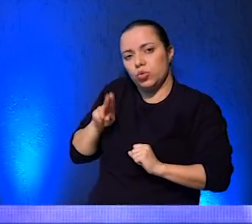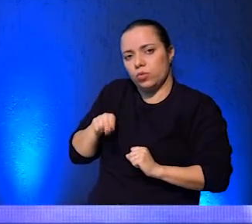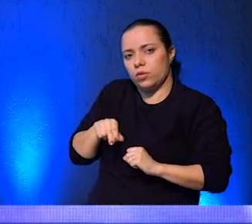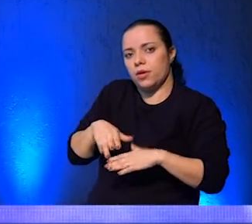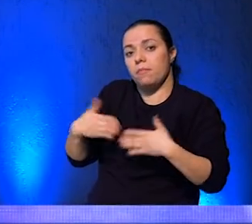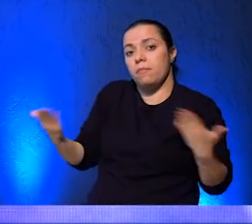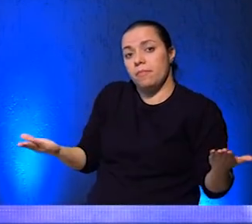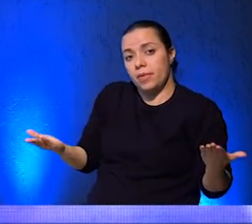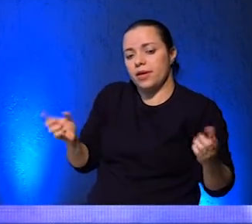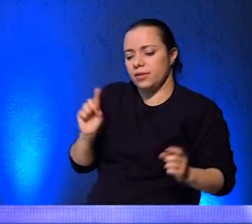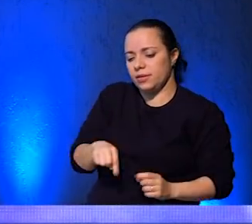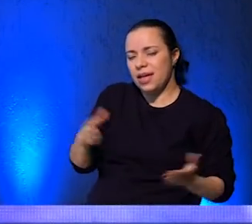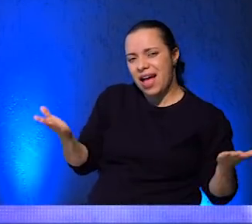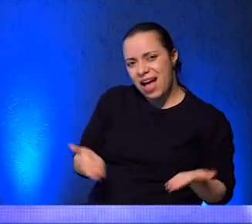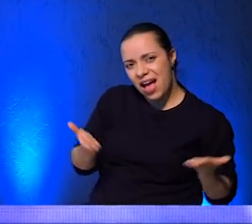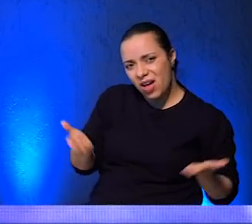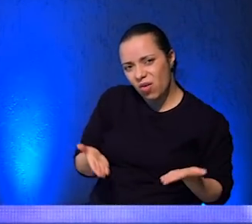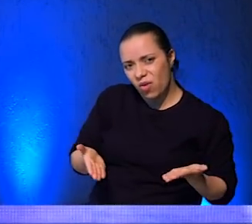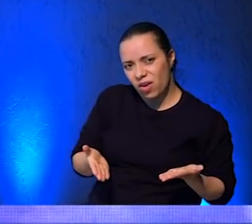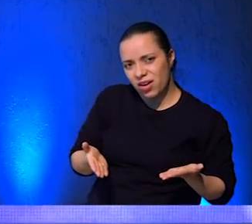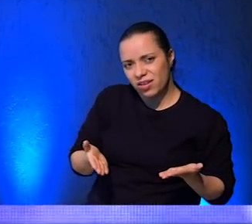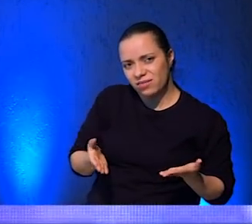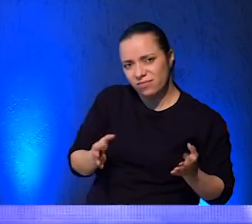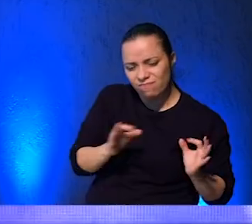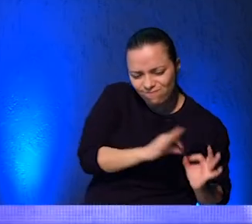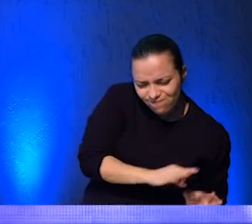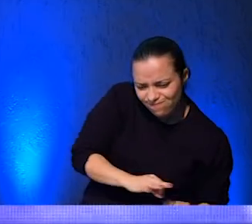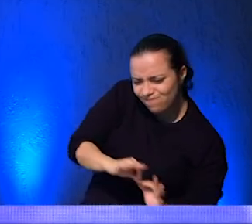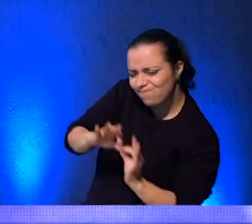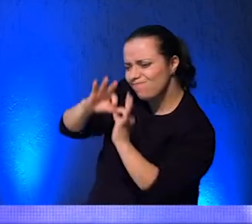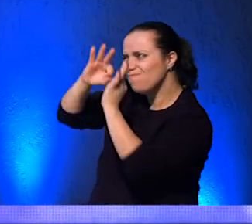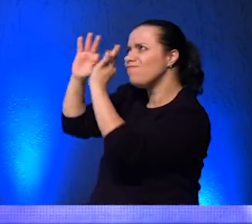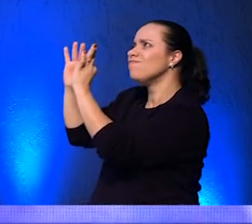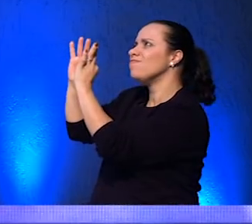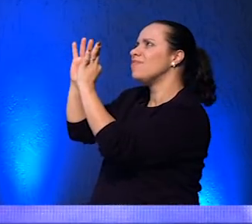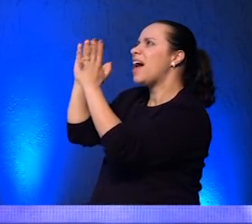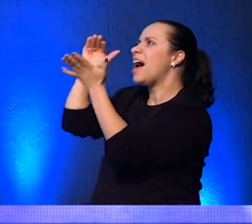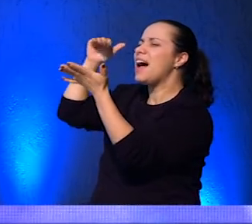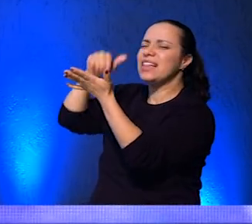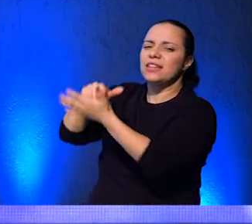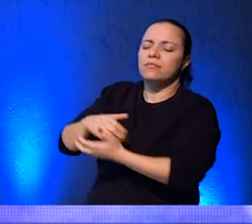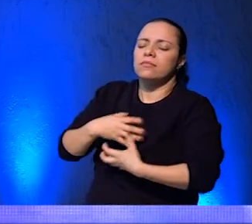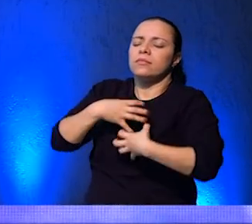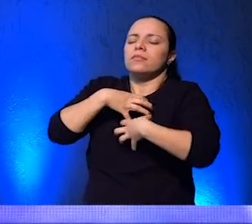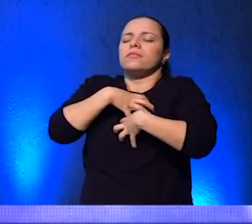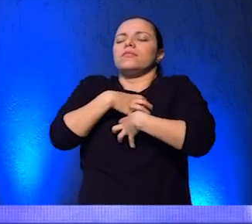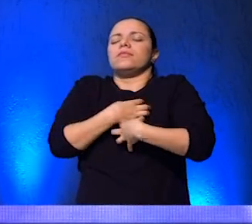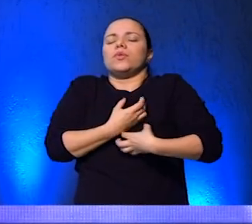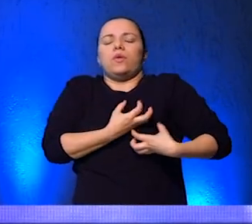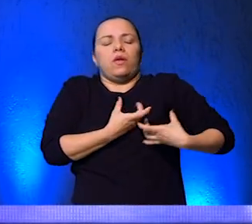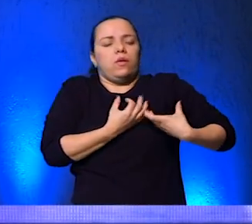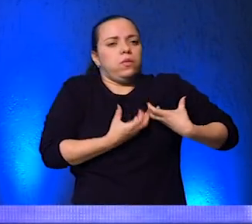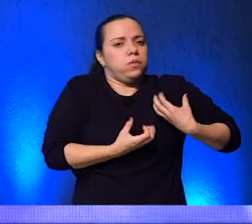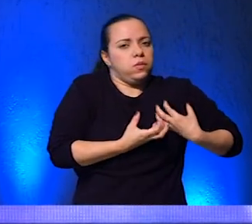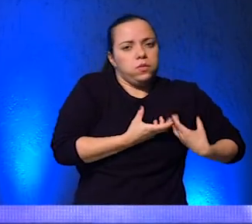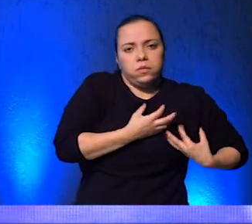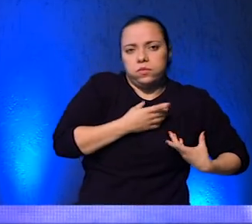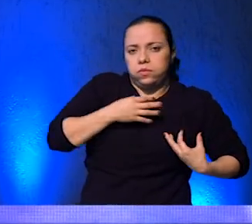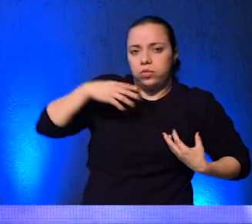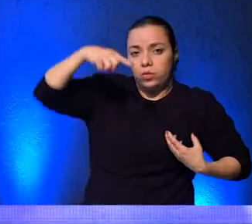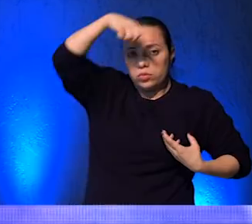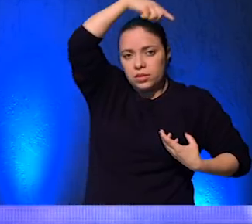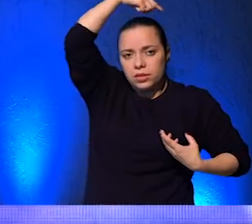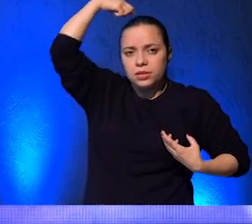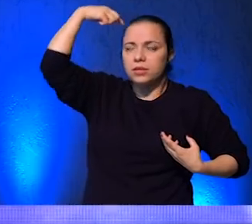até que você veja a sassá pegando fogo aleluia até que você veja essas as tá pegando